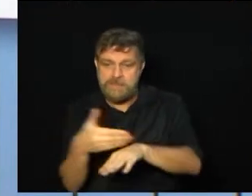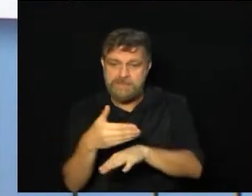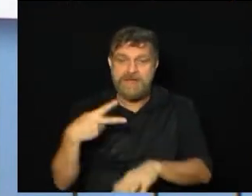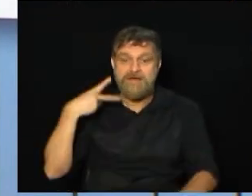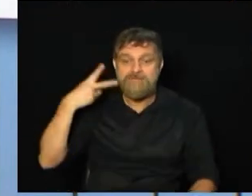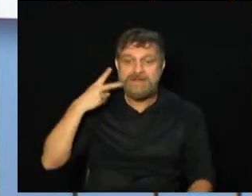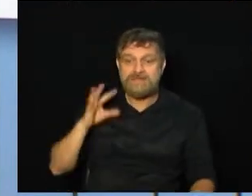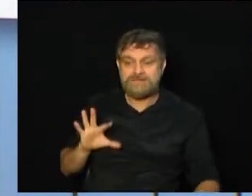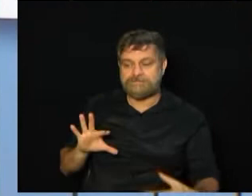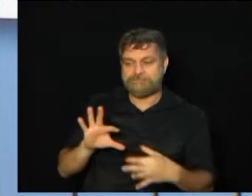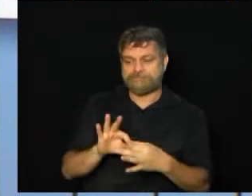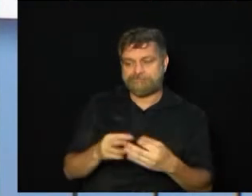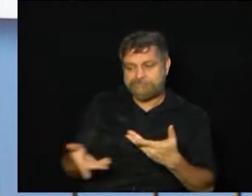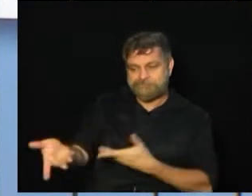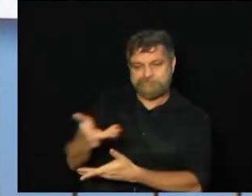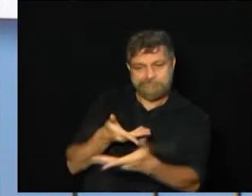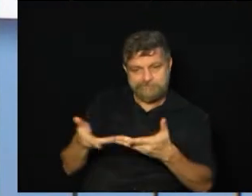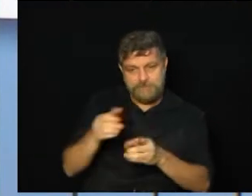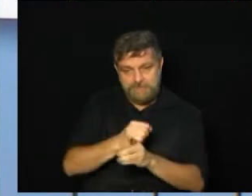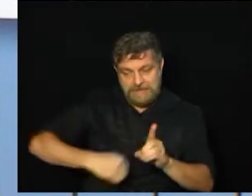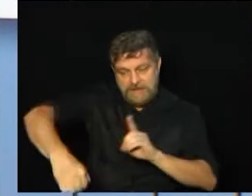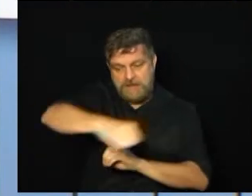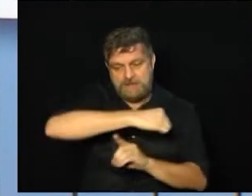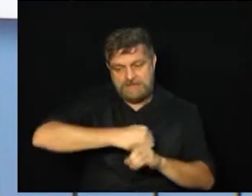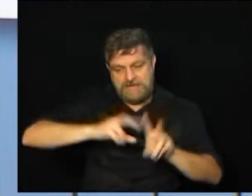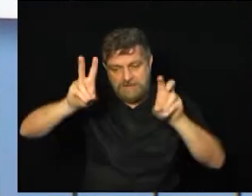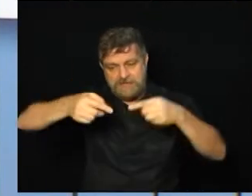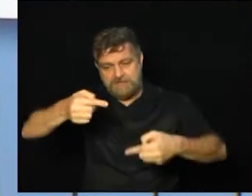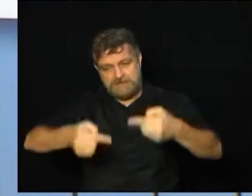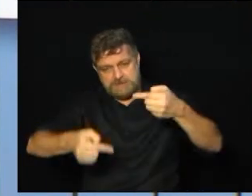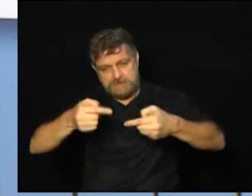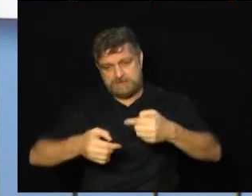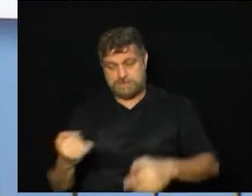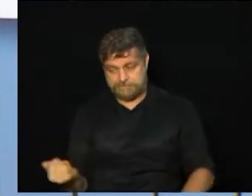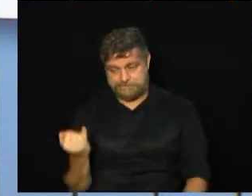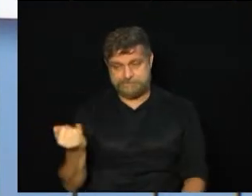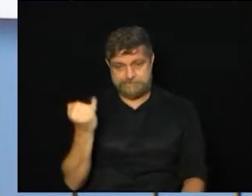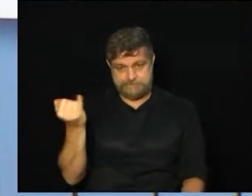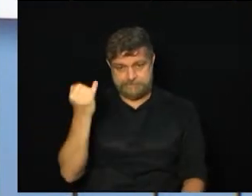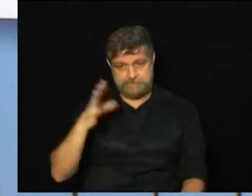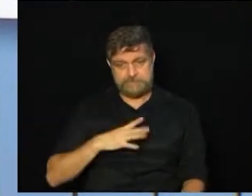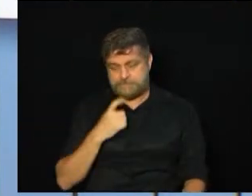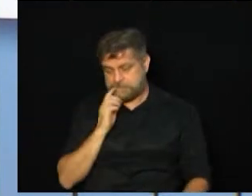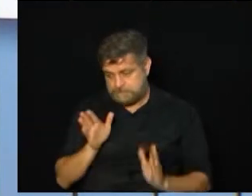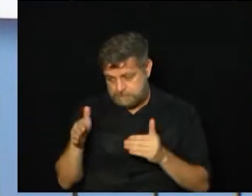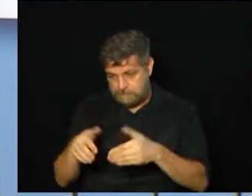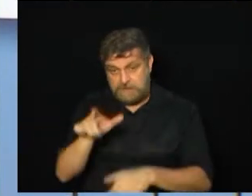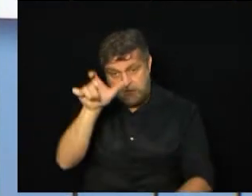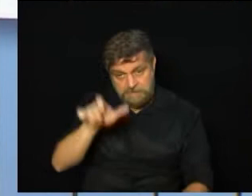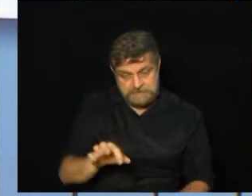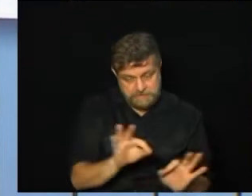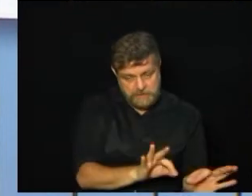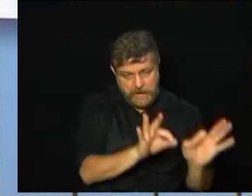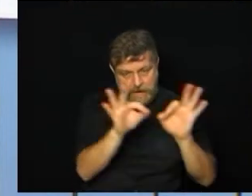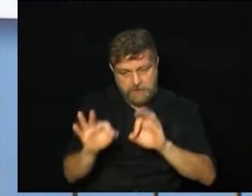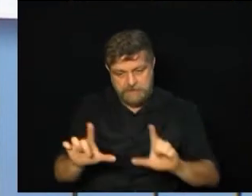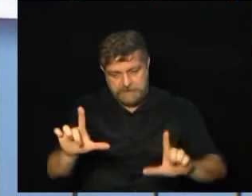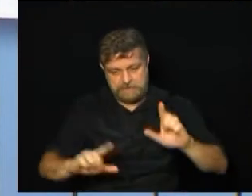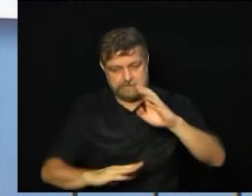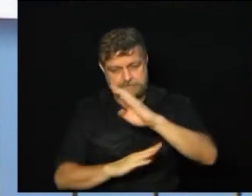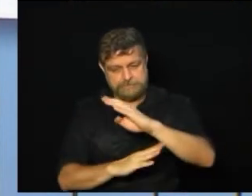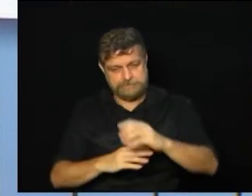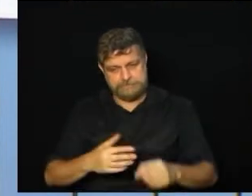vereadores e da sociedade civil discutindo temas importantes para a cidade de Campinas. E você pode acompanhar aqui essa